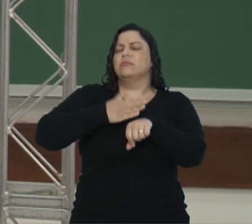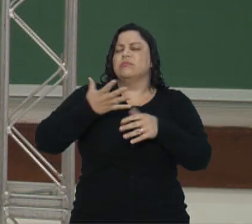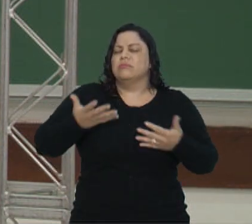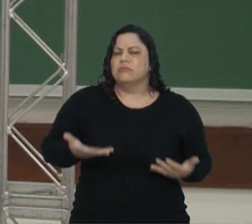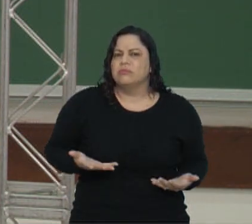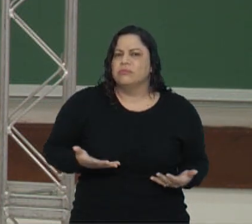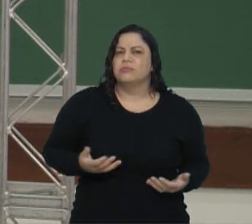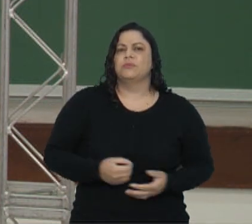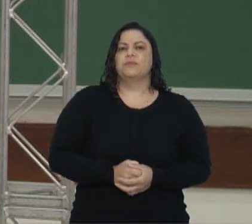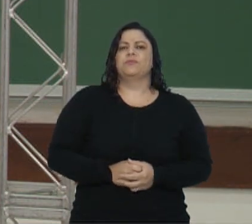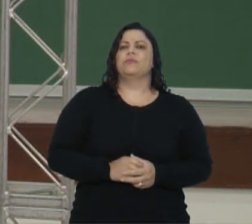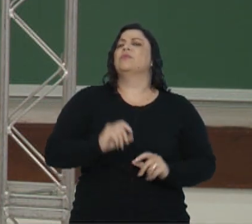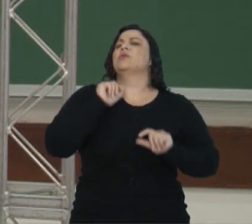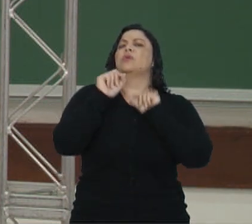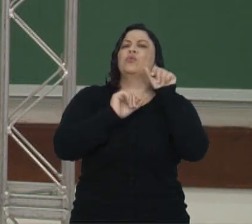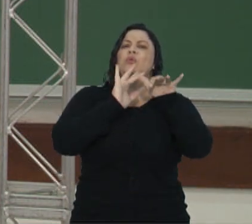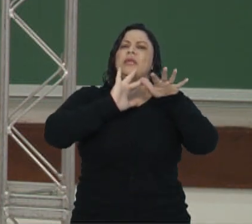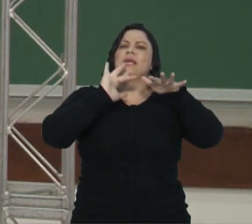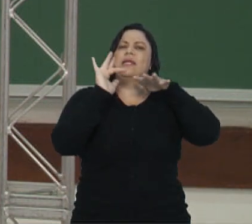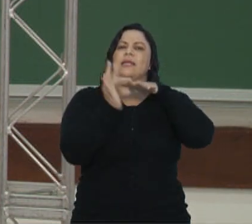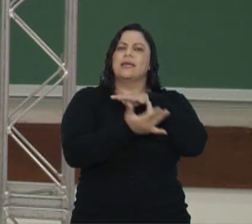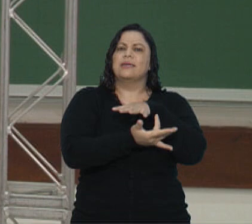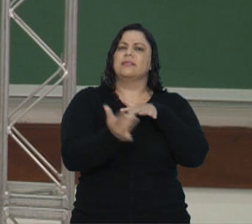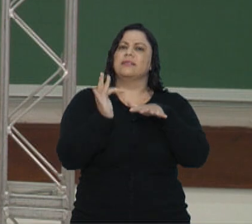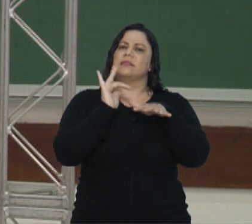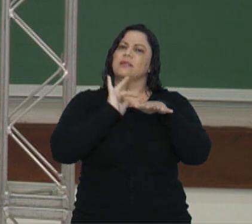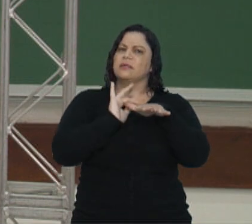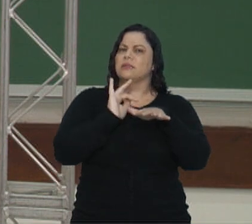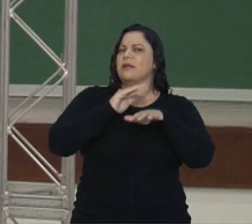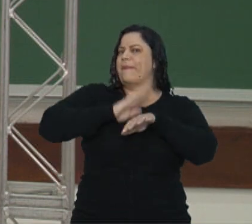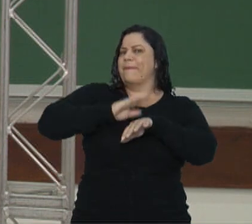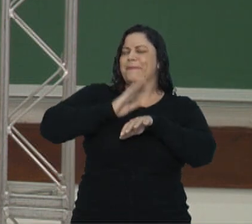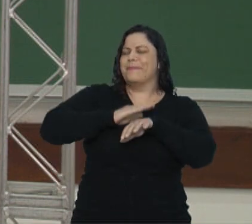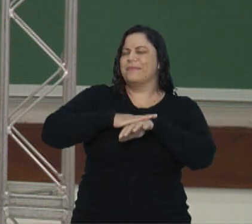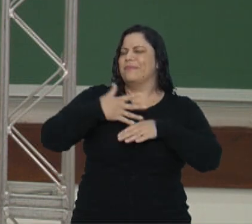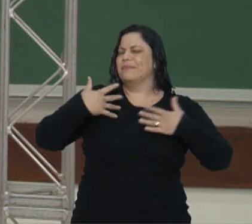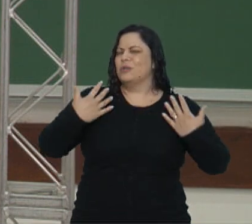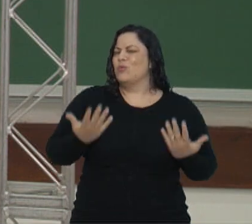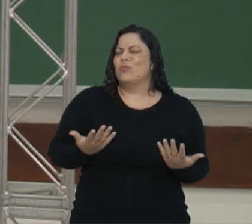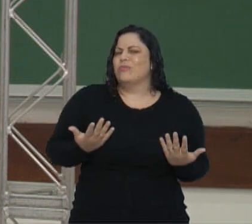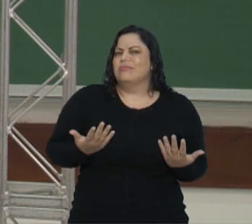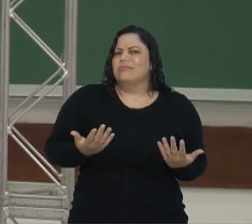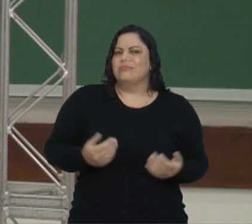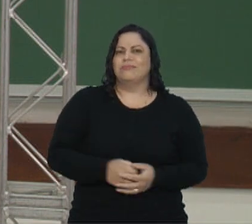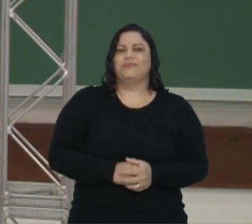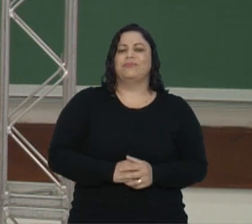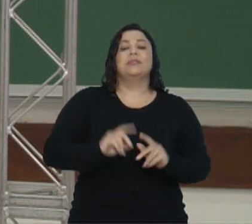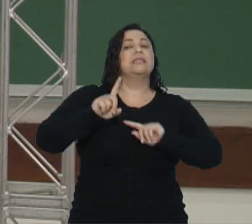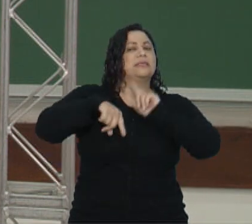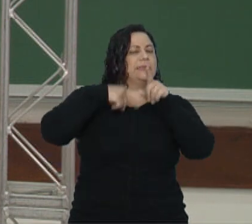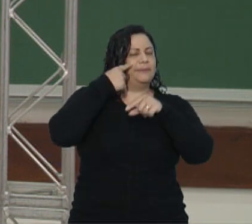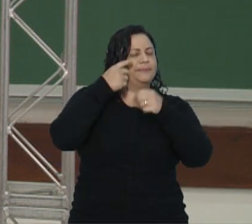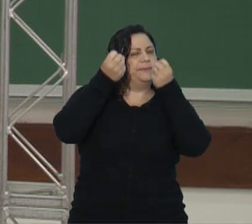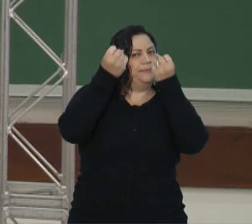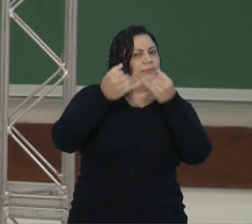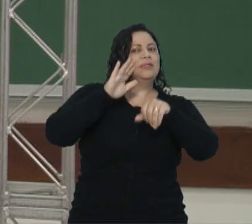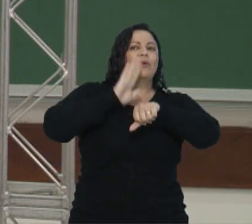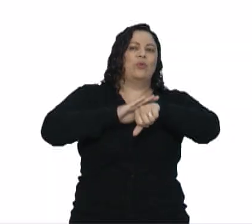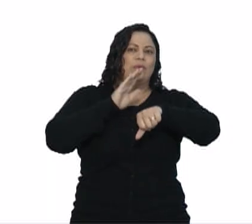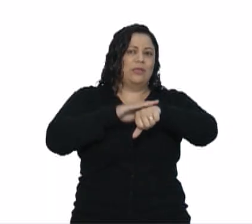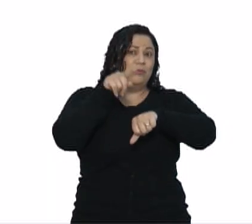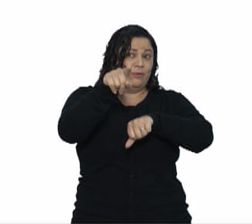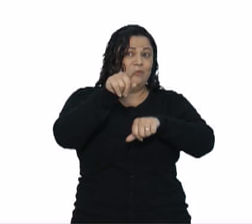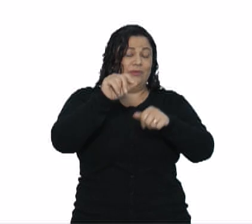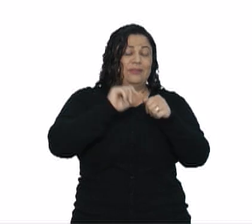em que redes você gasta mais tempo? Né? Depois eu vou falar um pouquinho mais sobre isso, vou dar um tempo e você faz e a gente já volta.